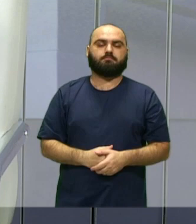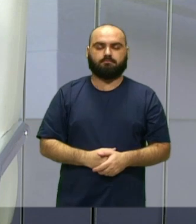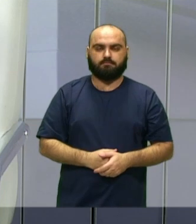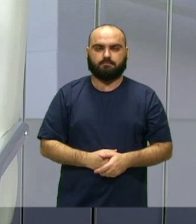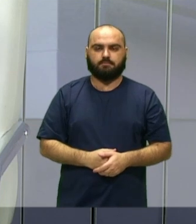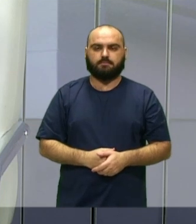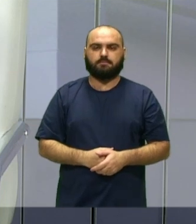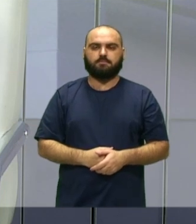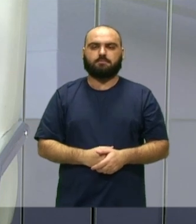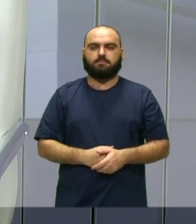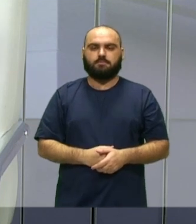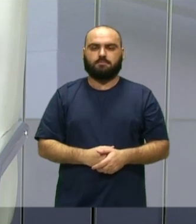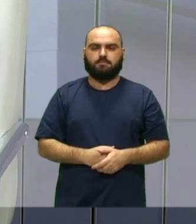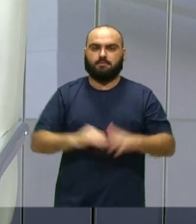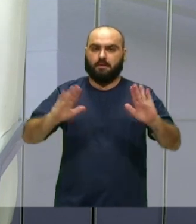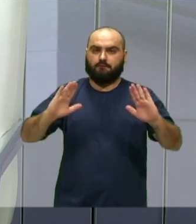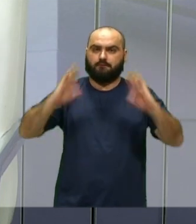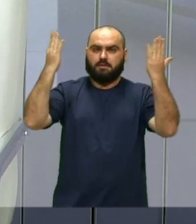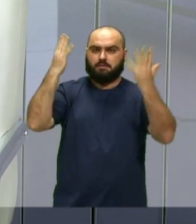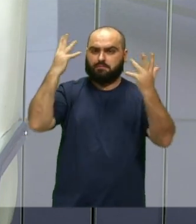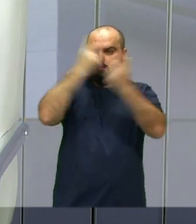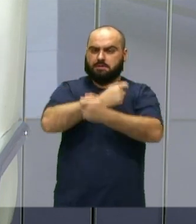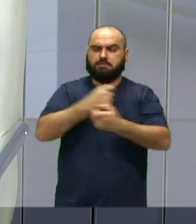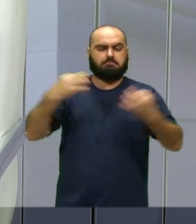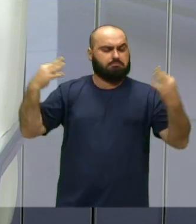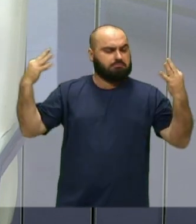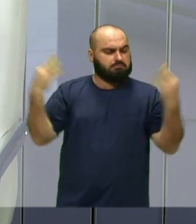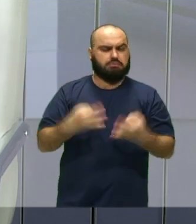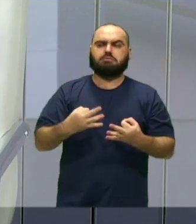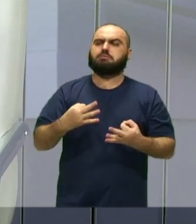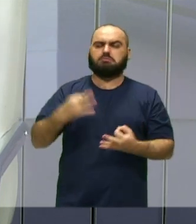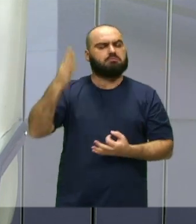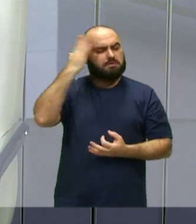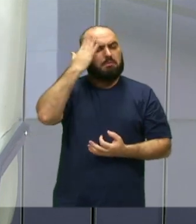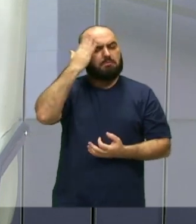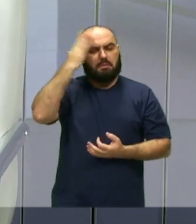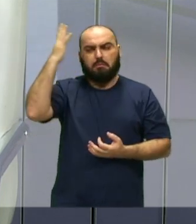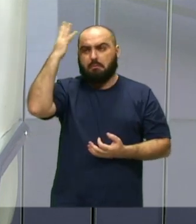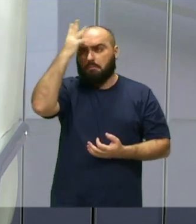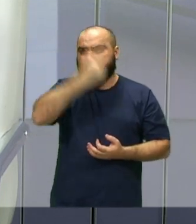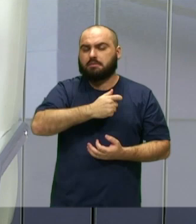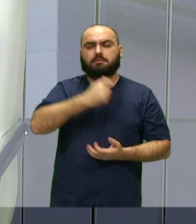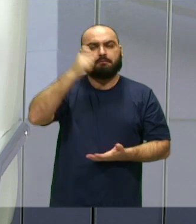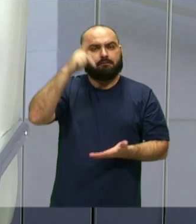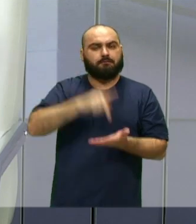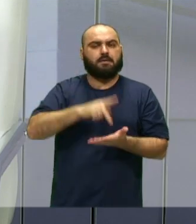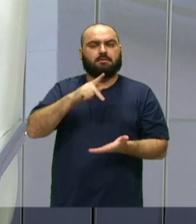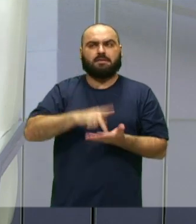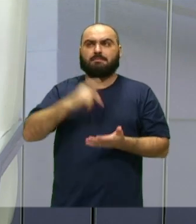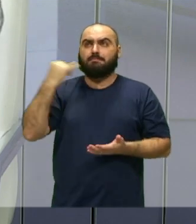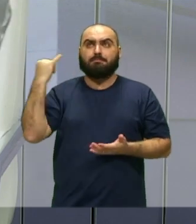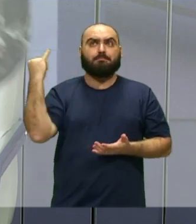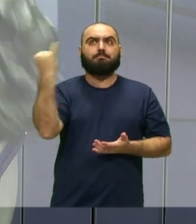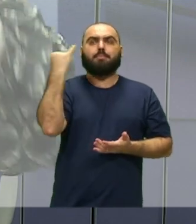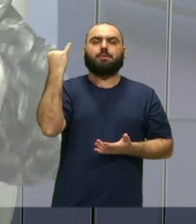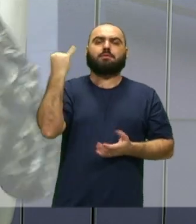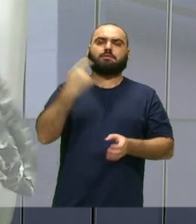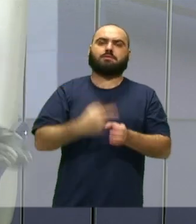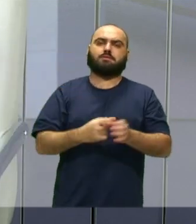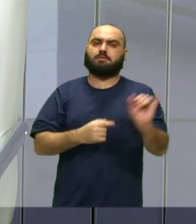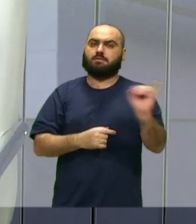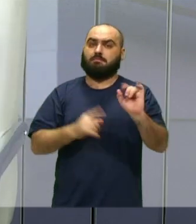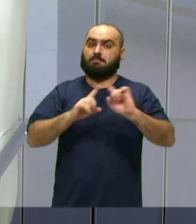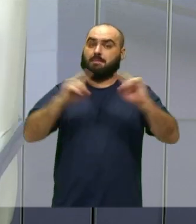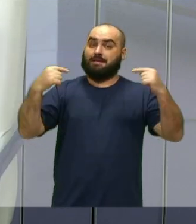Agora, que a festa está bonita, não tenho dúvida. Não tinha dúvida que ela seria. Não tenho dúvida que ela é importante para Itajaí. Mas, da